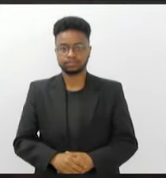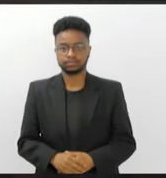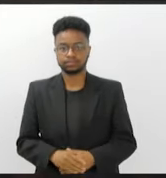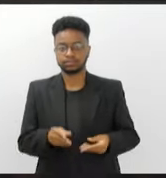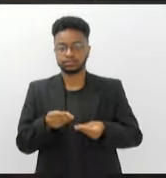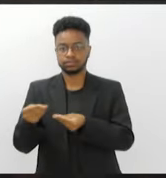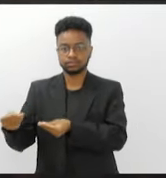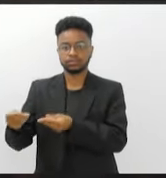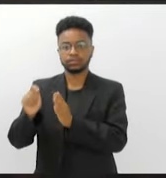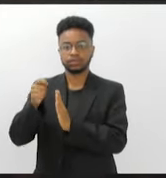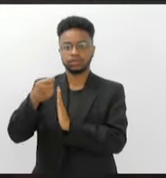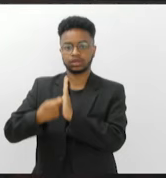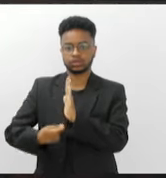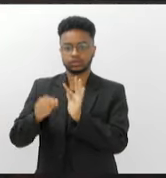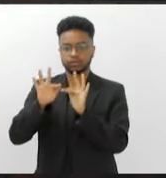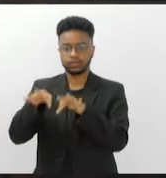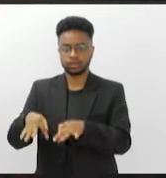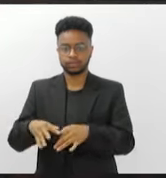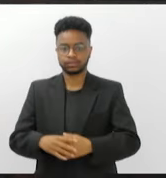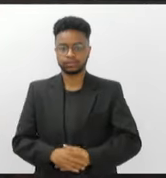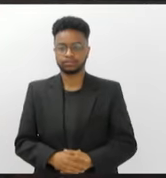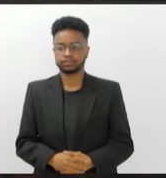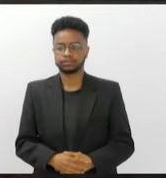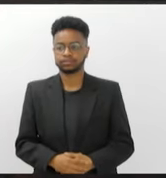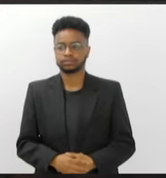a redação final.